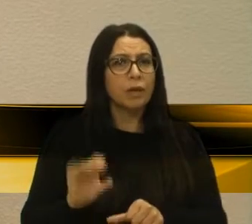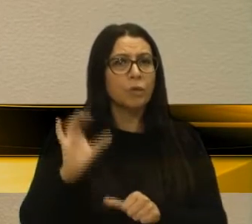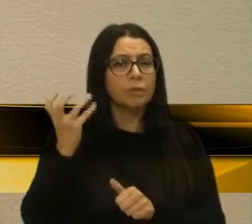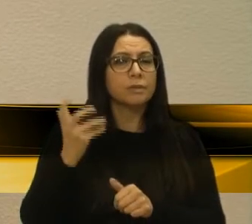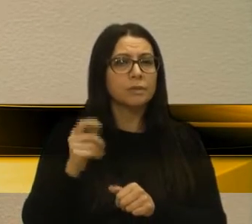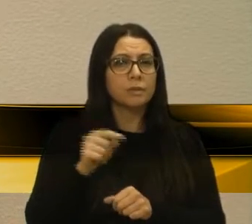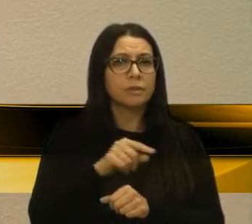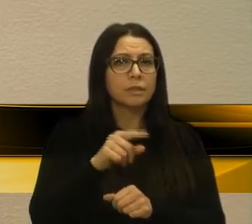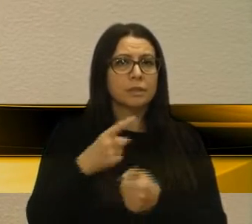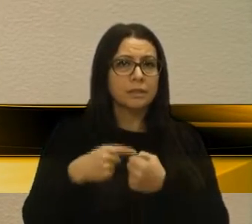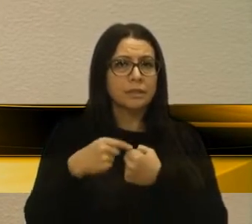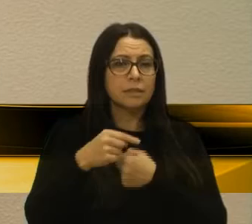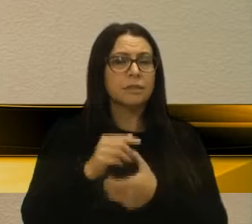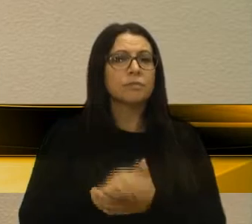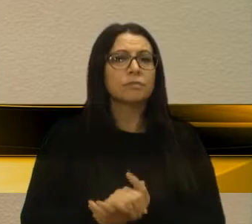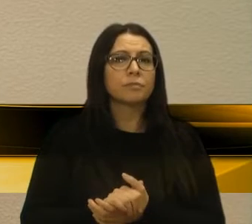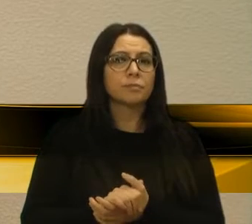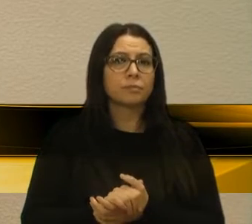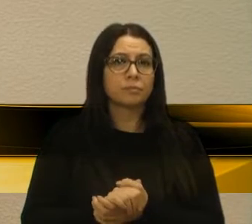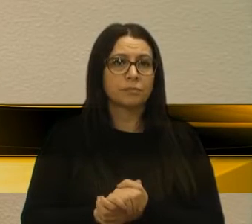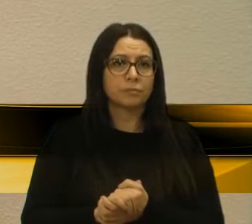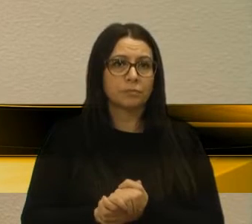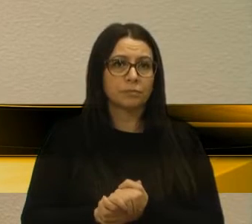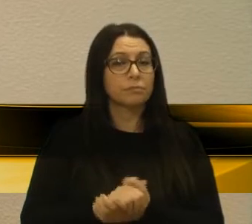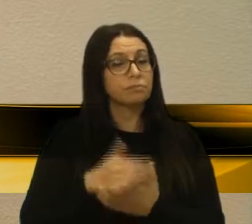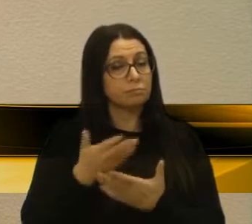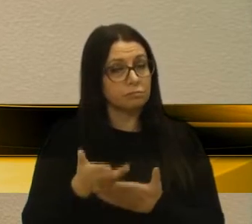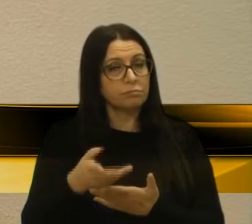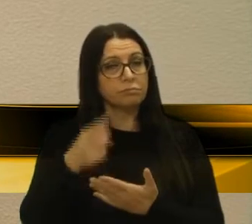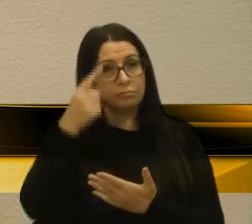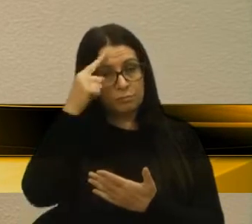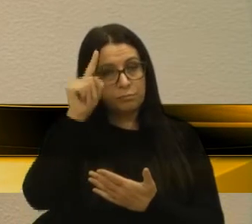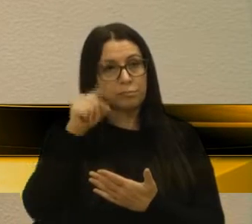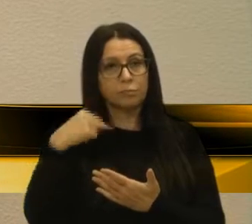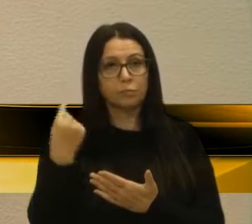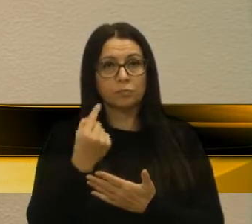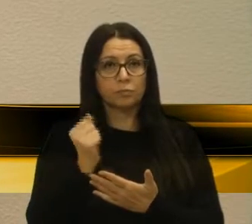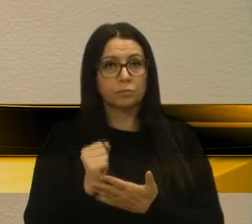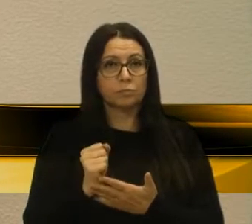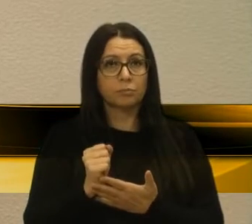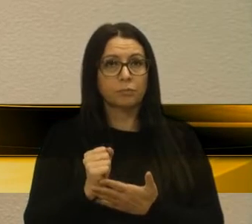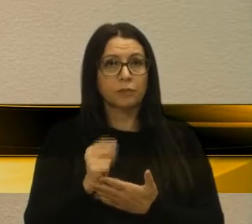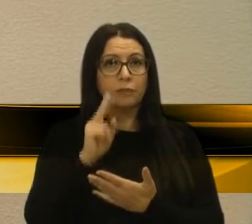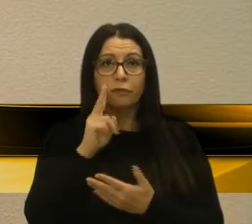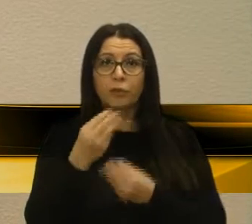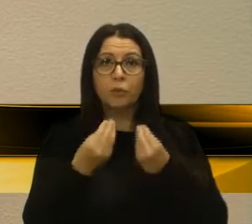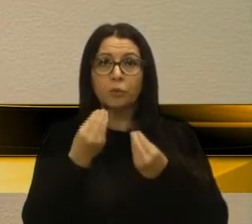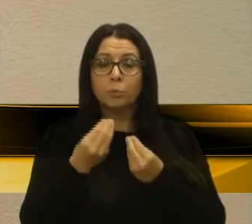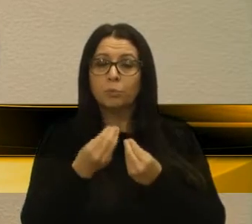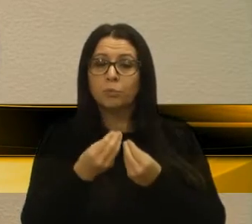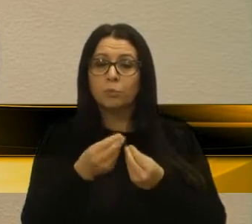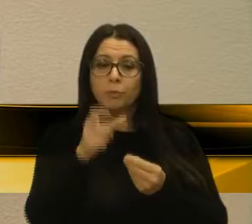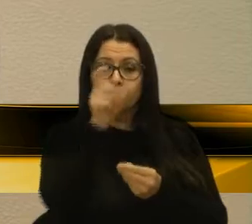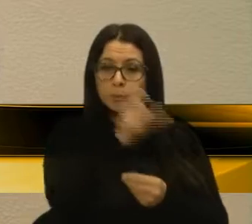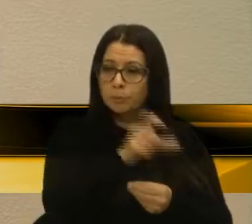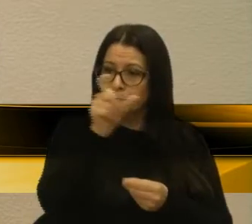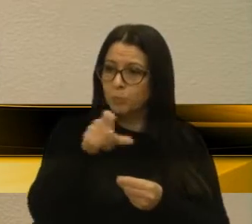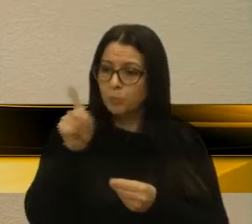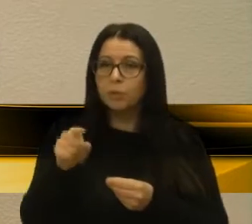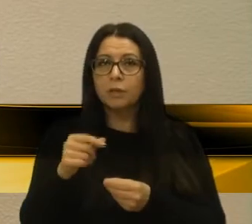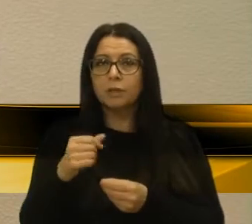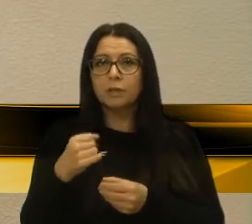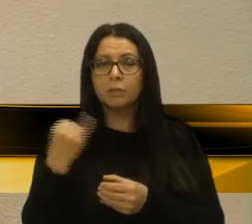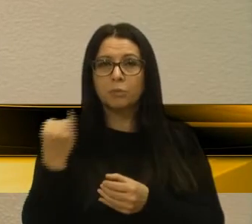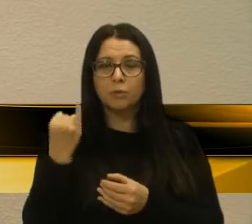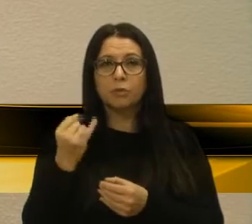causando a nossa cidade então a idéia é nós poder mensurar a identificar o que é tangível